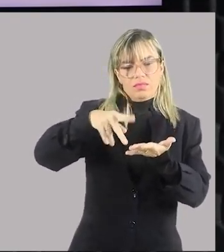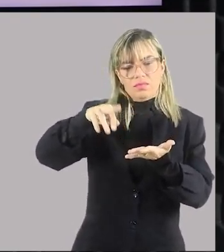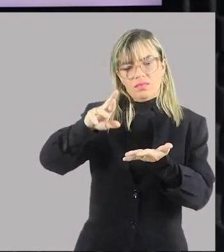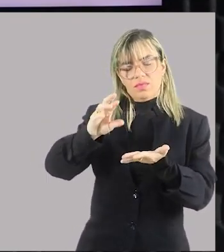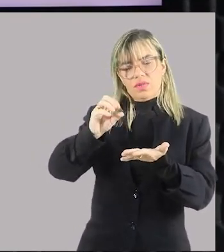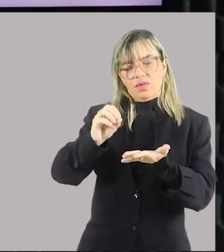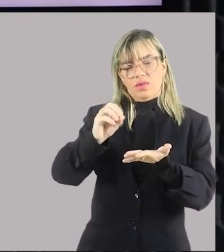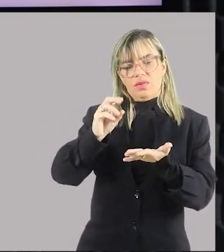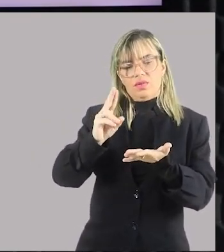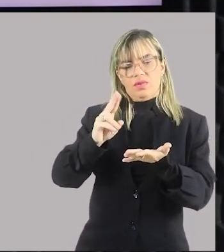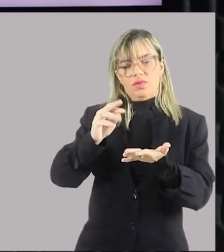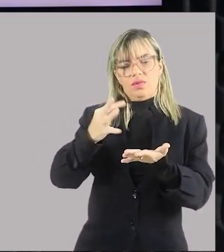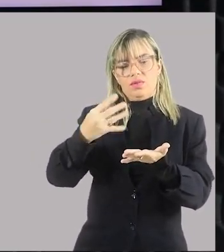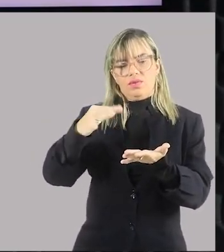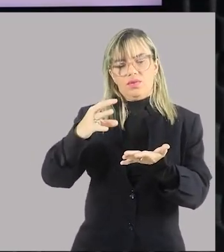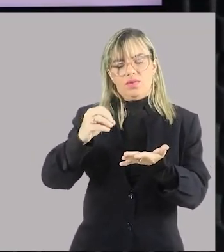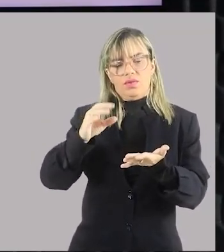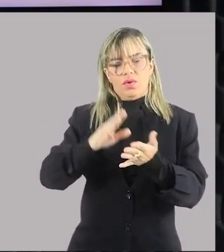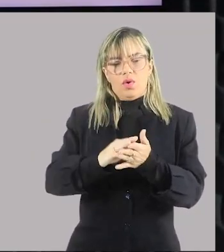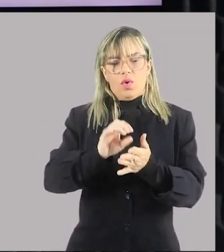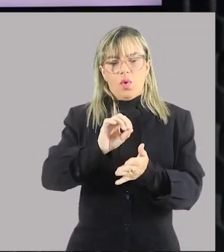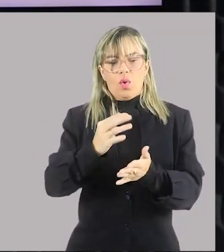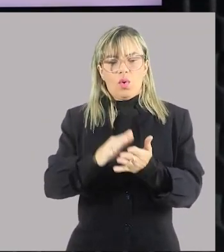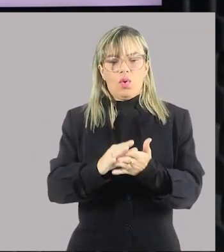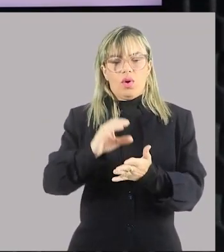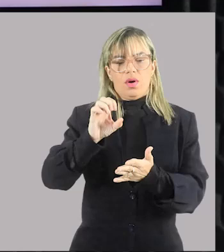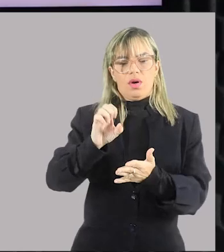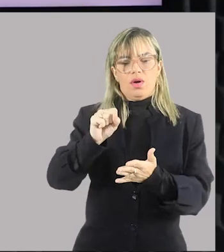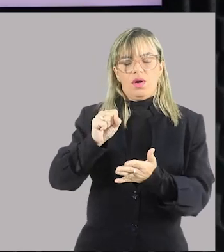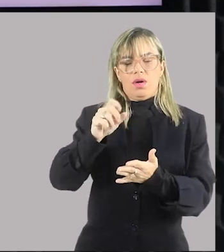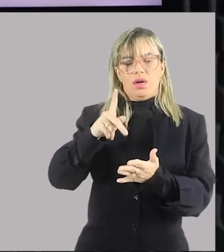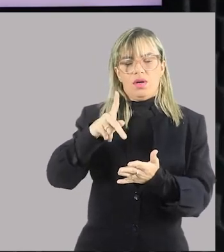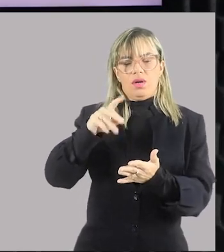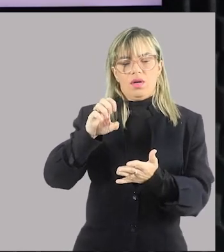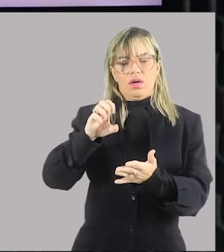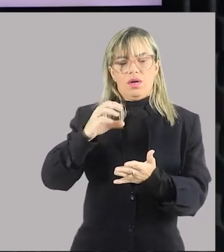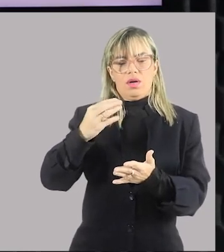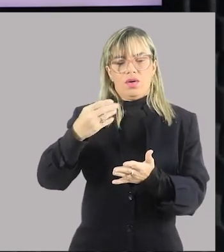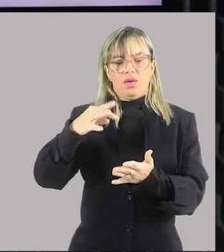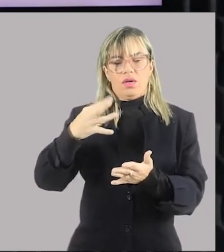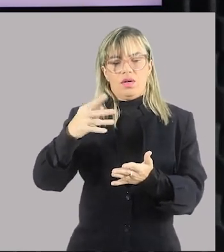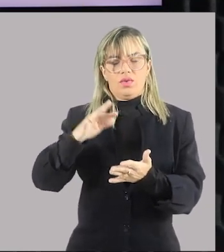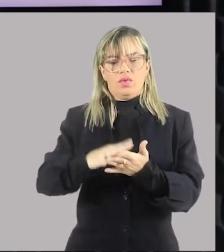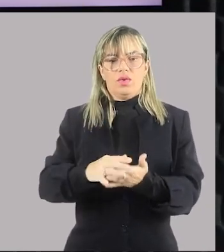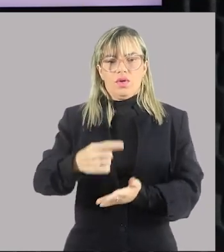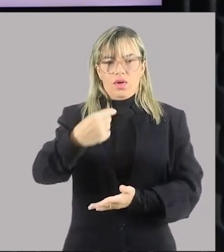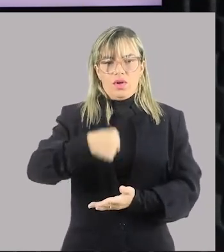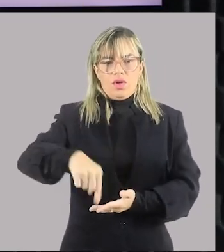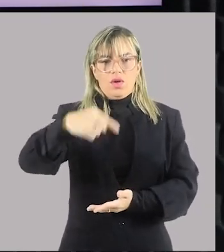ser especulativo. Professor, rapidamente me diferencia. Eu sou um capital produtivo.